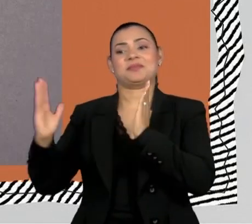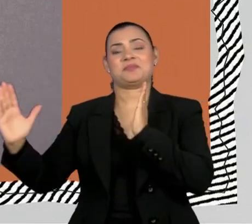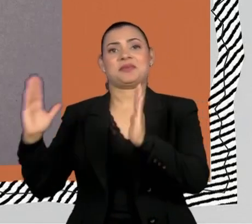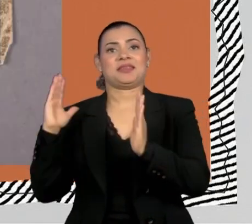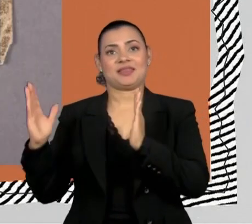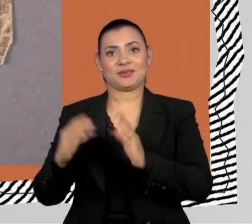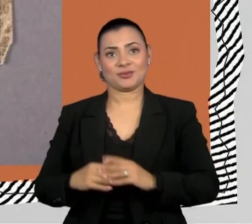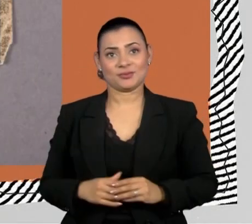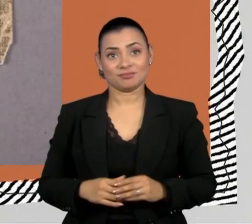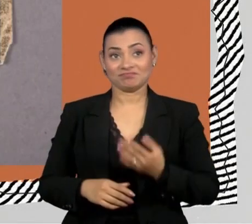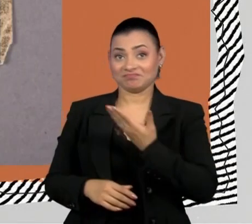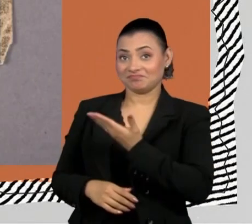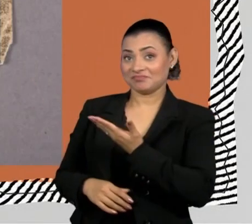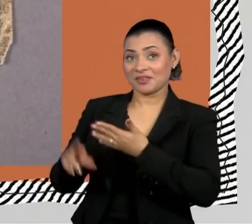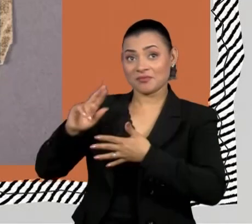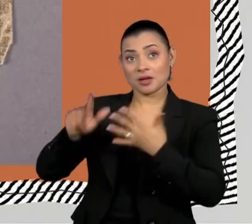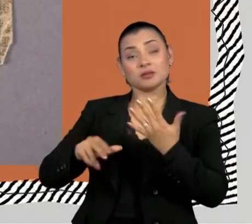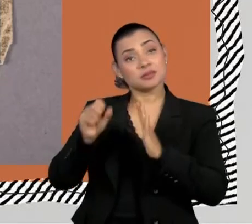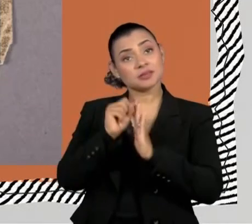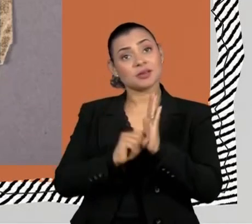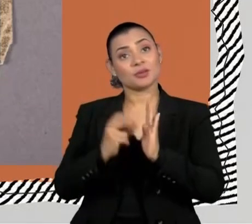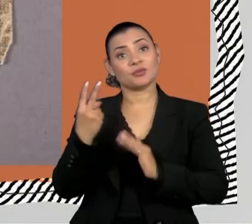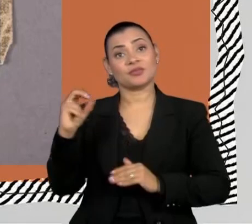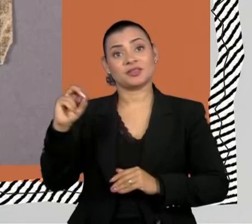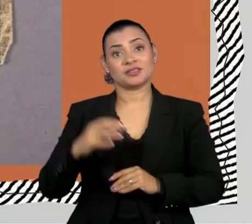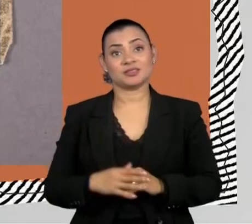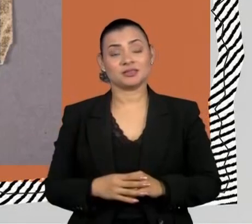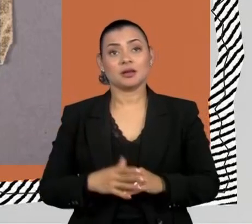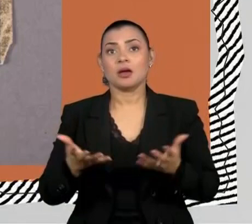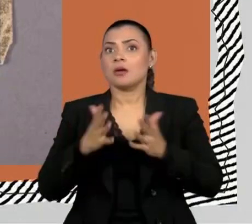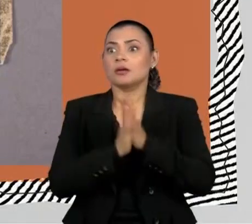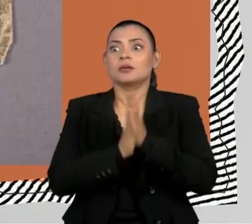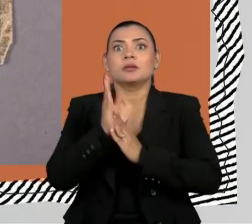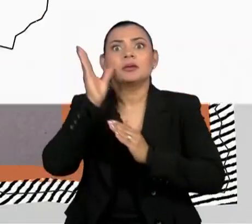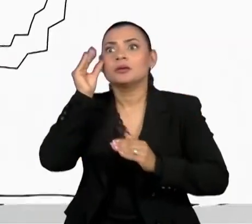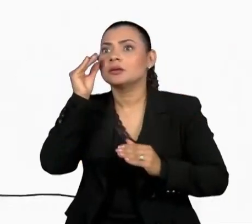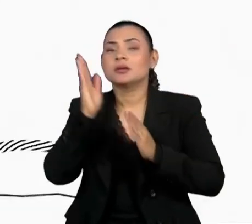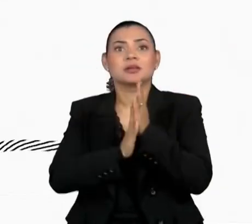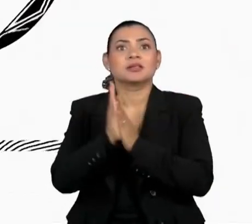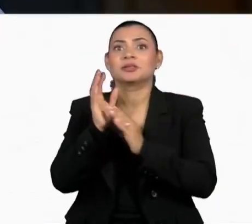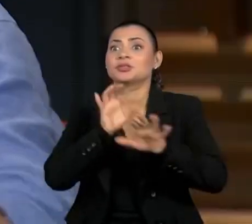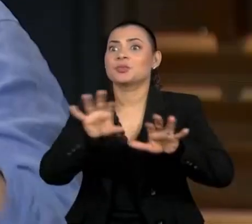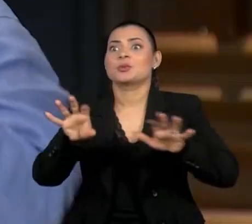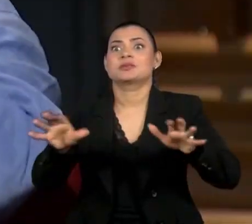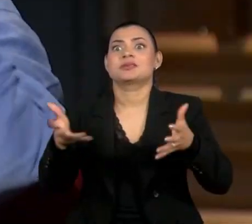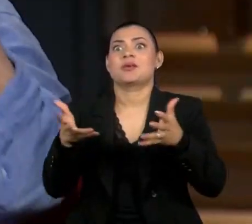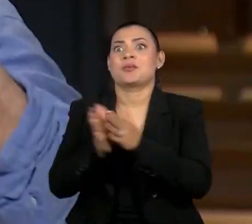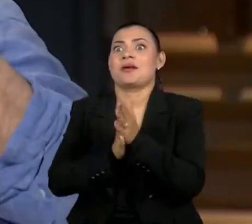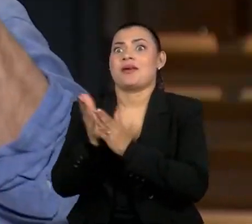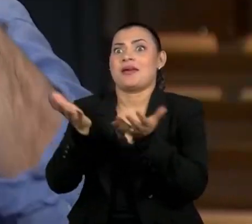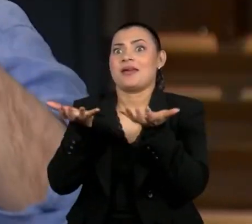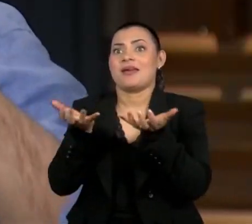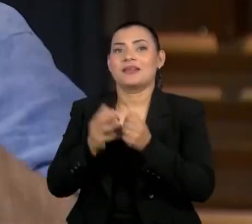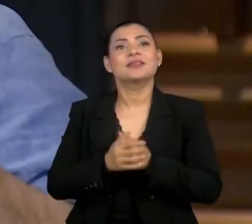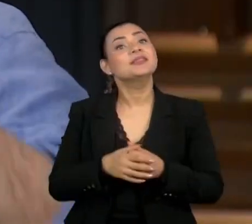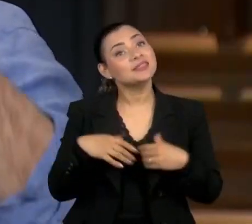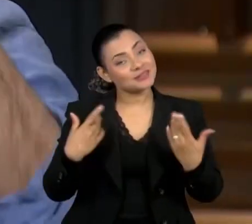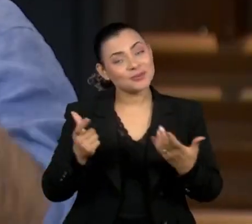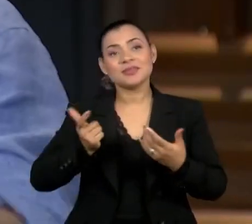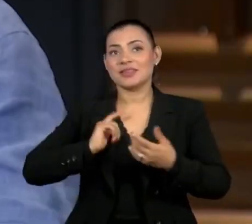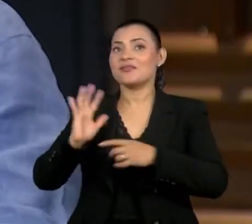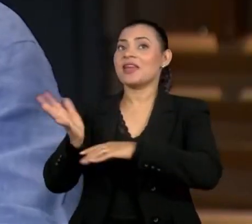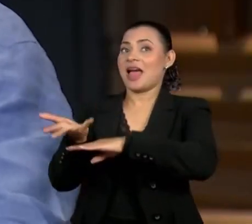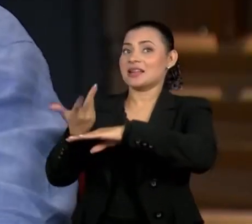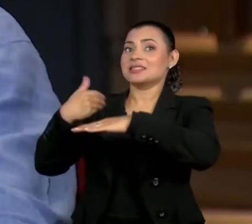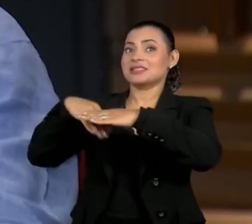de uma época exato do século 20 essa exposição eu já tô doido para saber quando vai ser pois é a gente tem pedaços não é desse